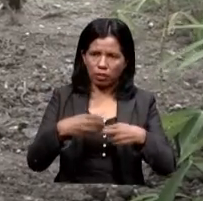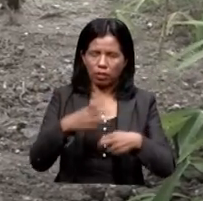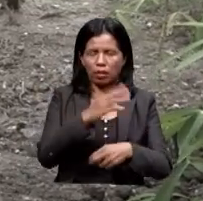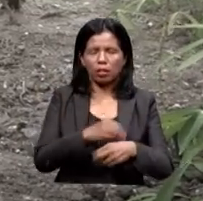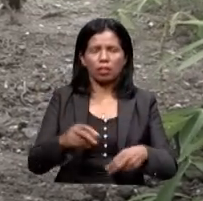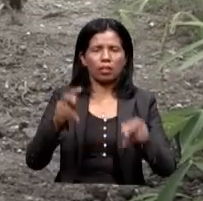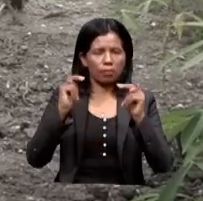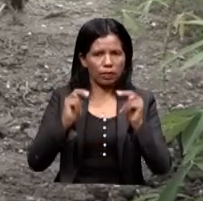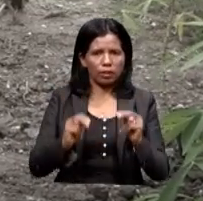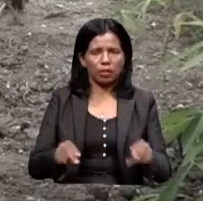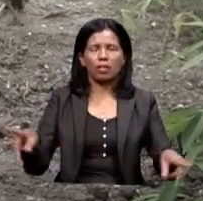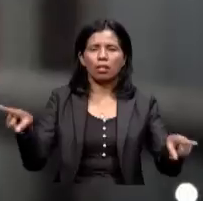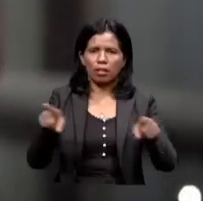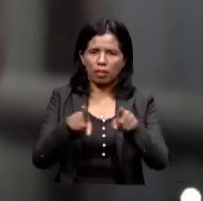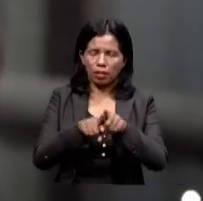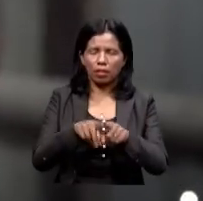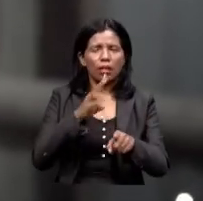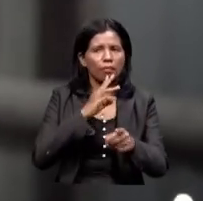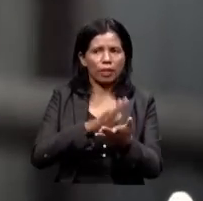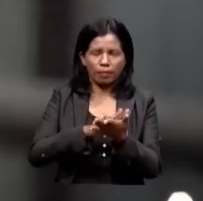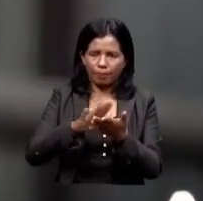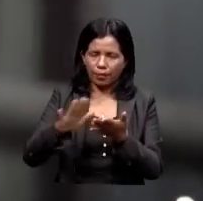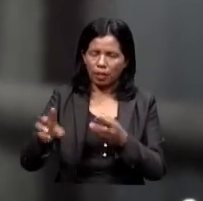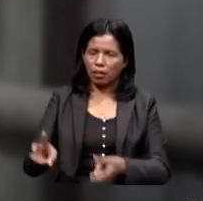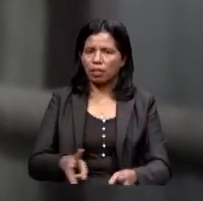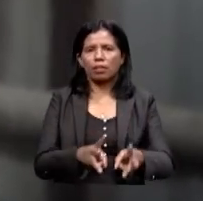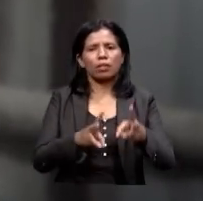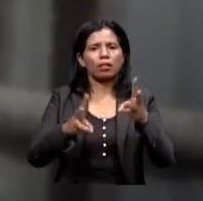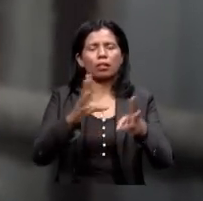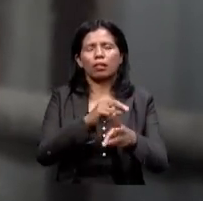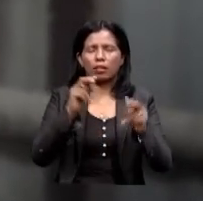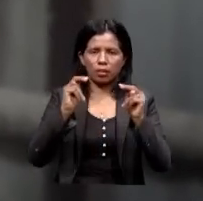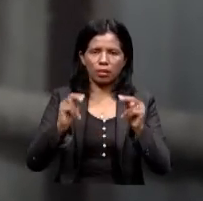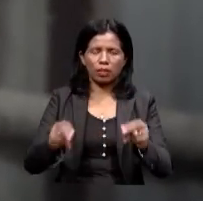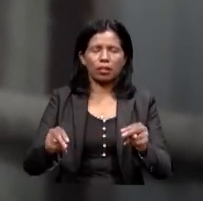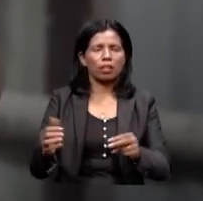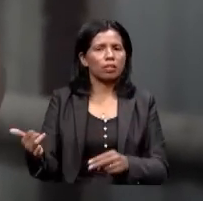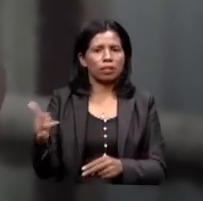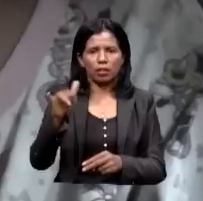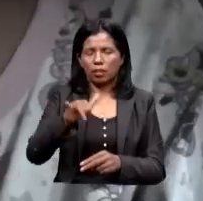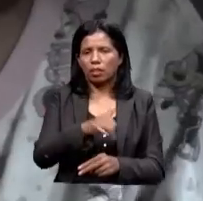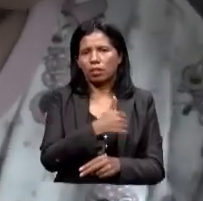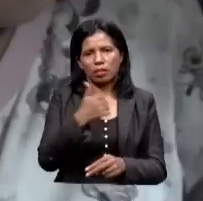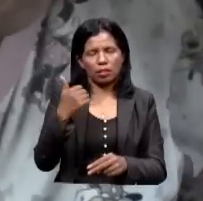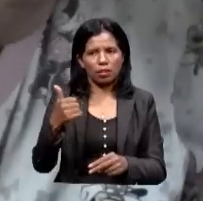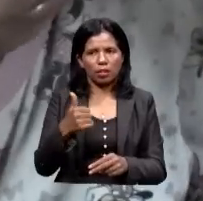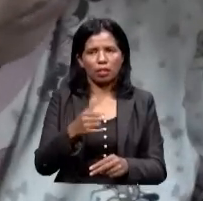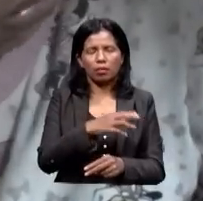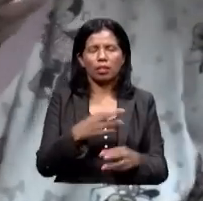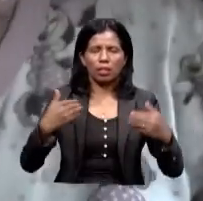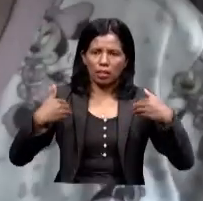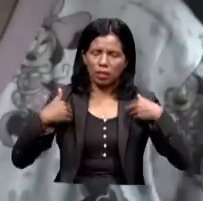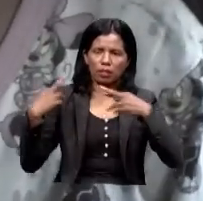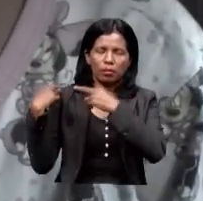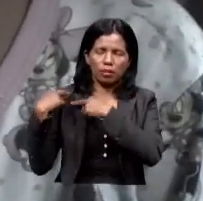necessidade básico hanesa bemos estrada no necessidade básico seraselo nebenia